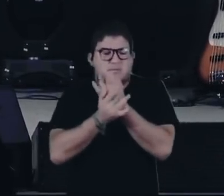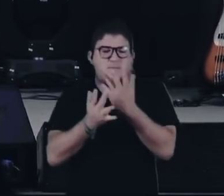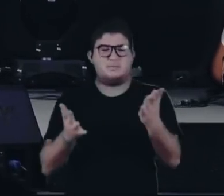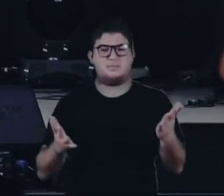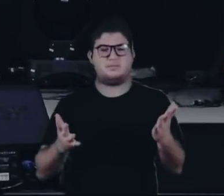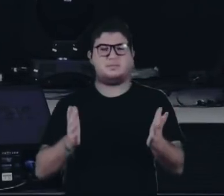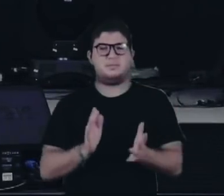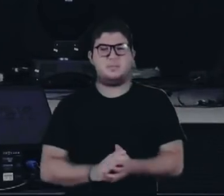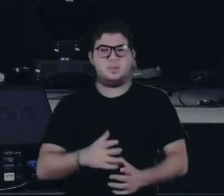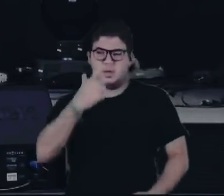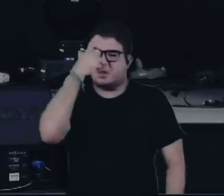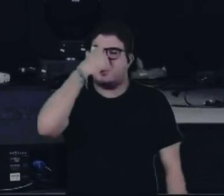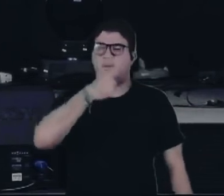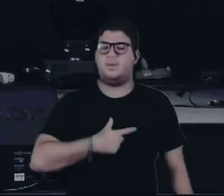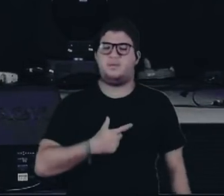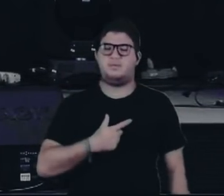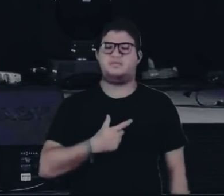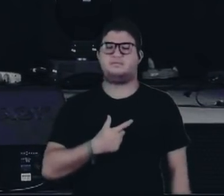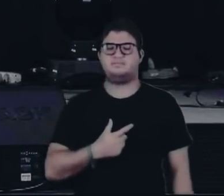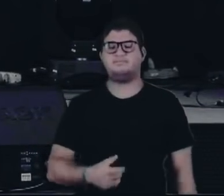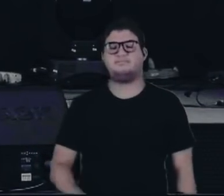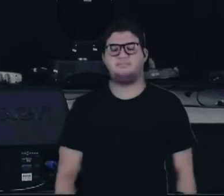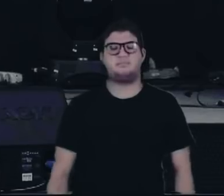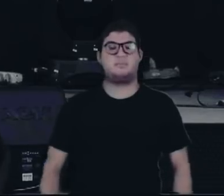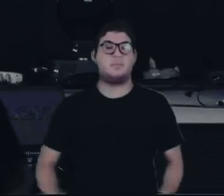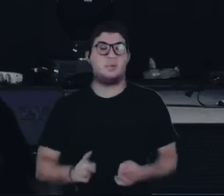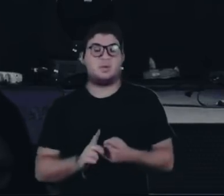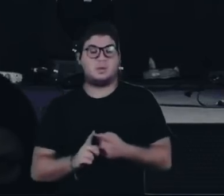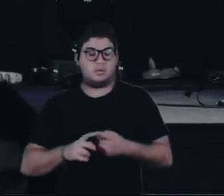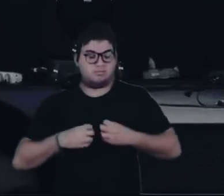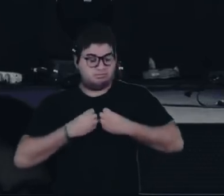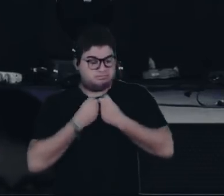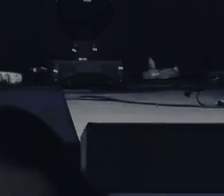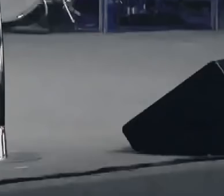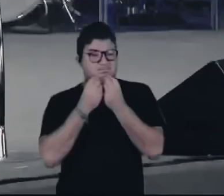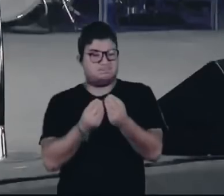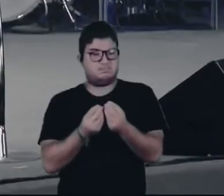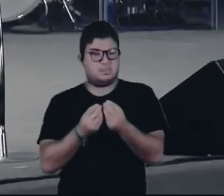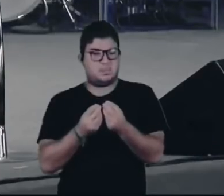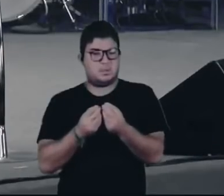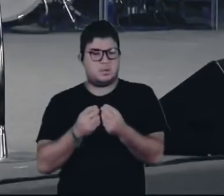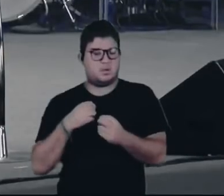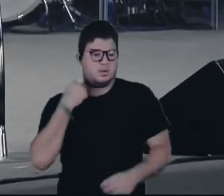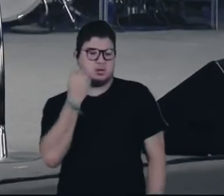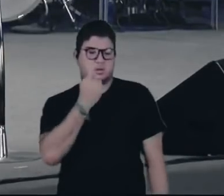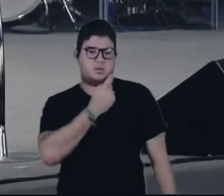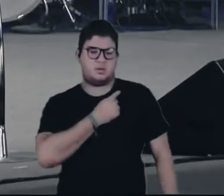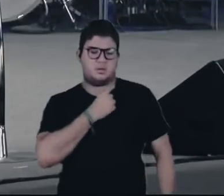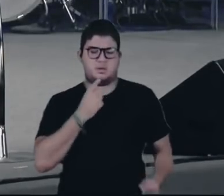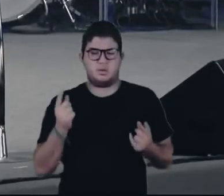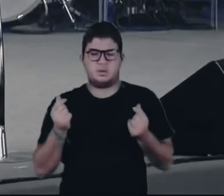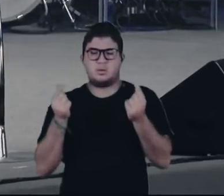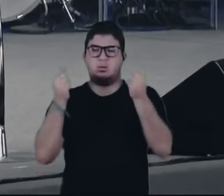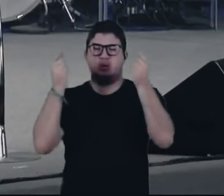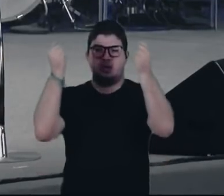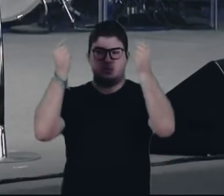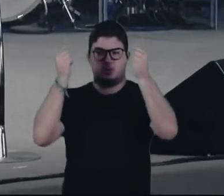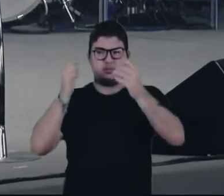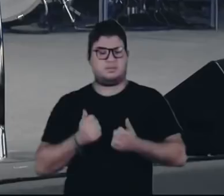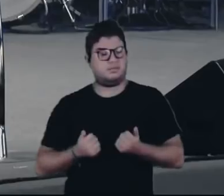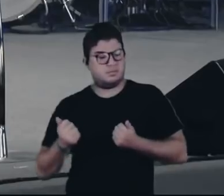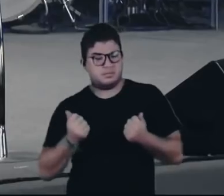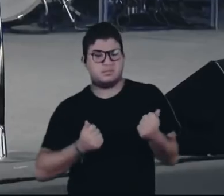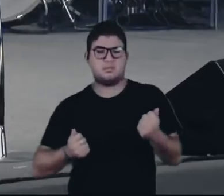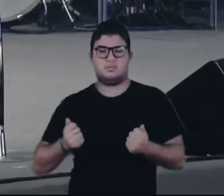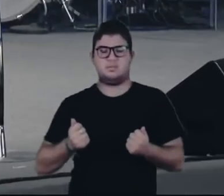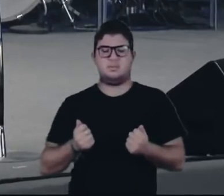é o nosso estilo. E por isso que nós entregamos o nosso tesouro. Atos 16,